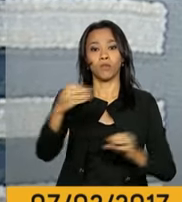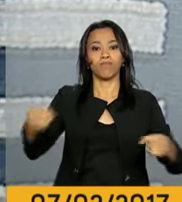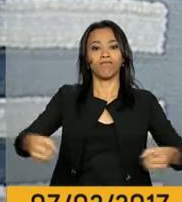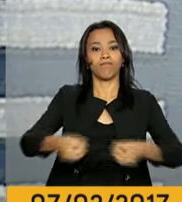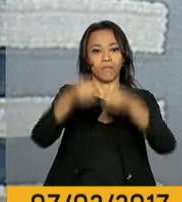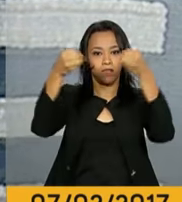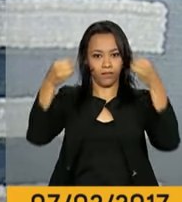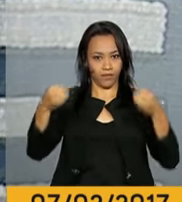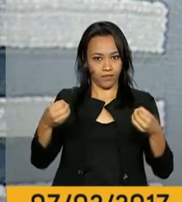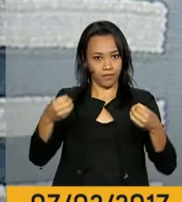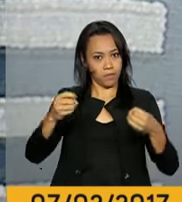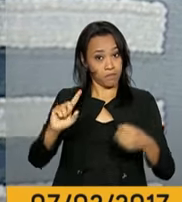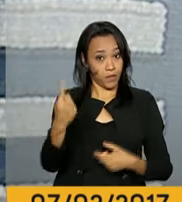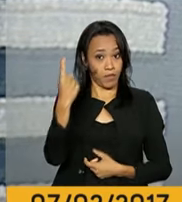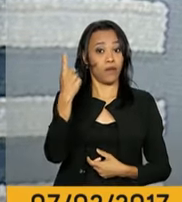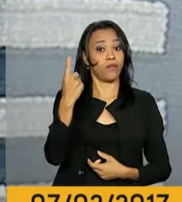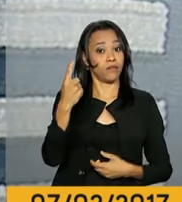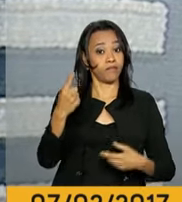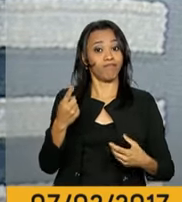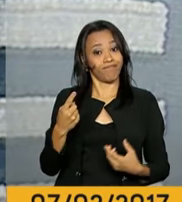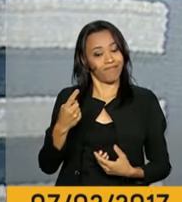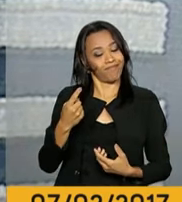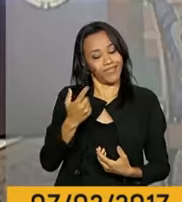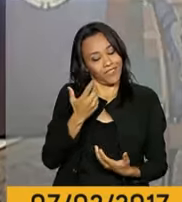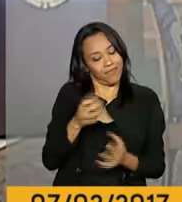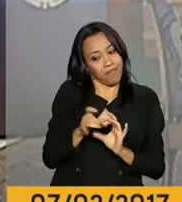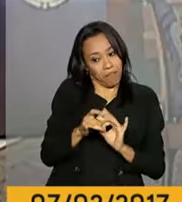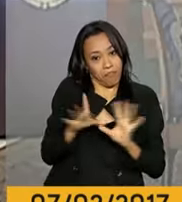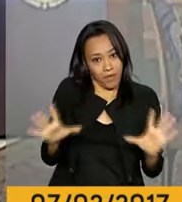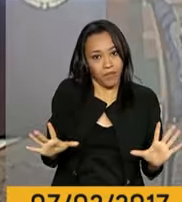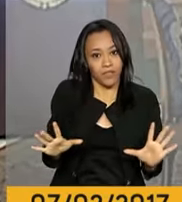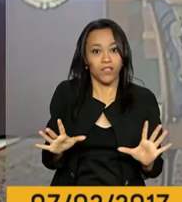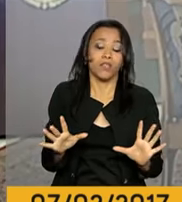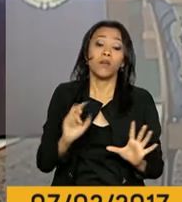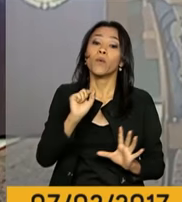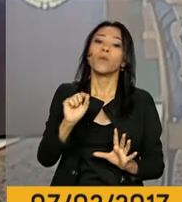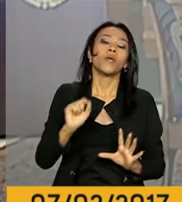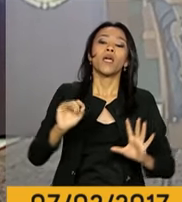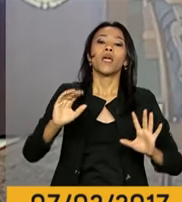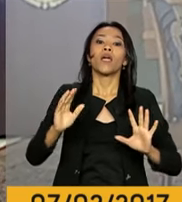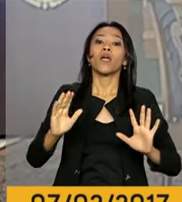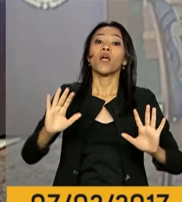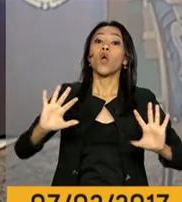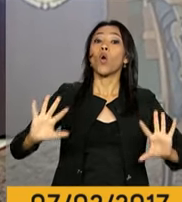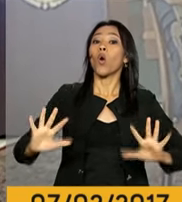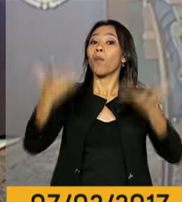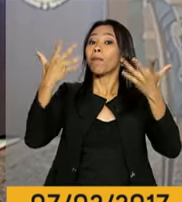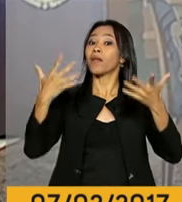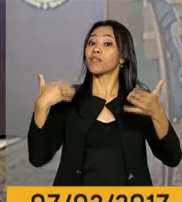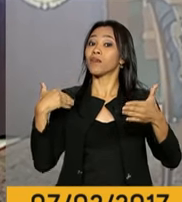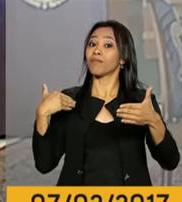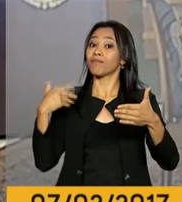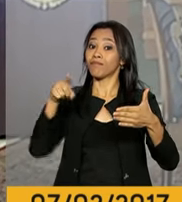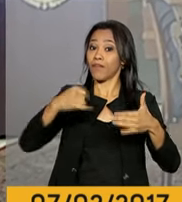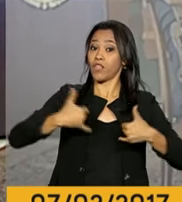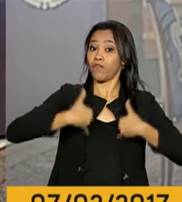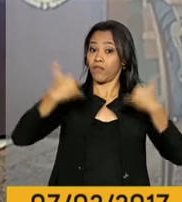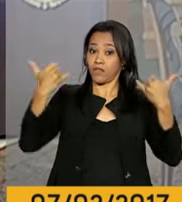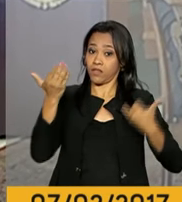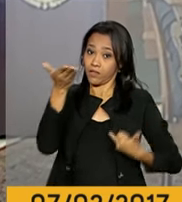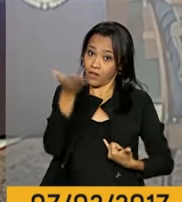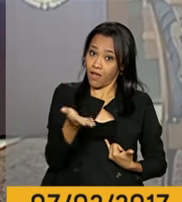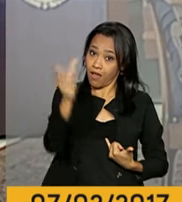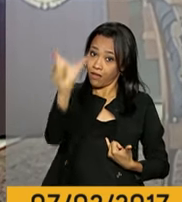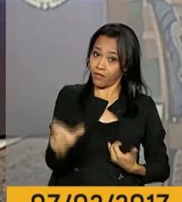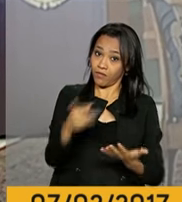primeiro se me permite a intimidade em comemoração antecipada do aniversário do meu prezado amigo